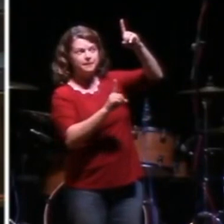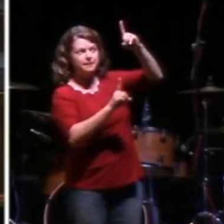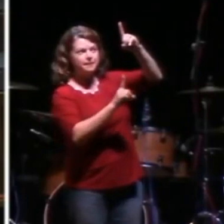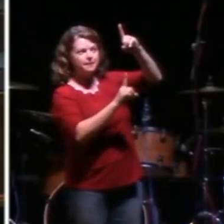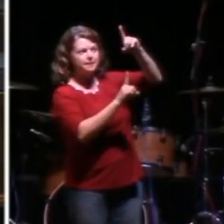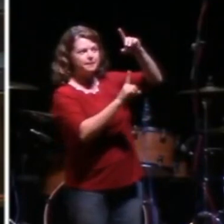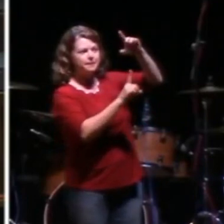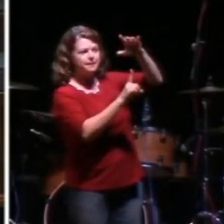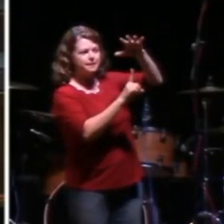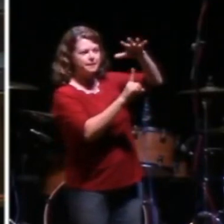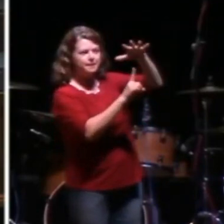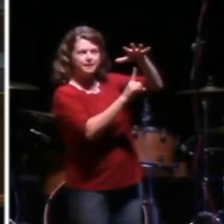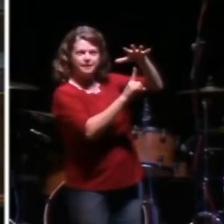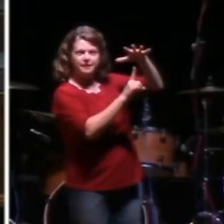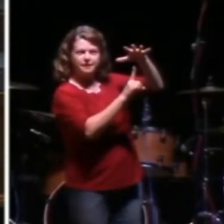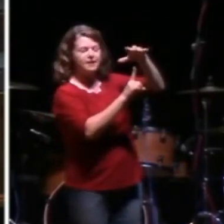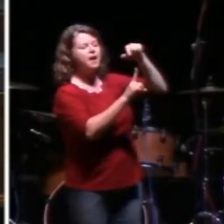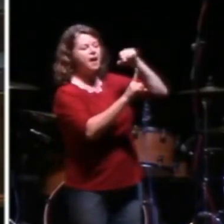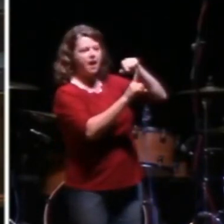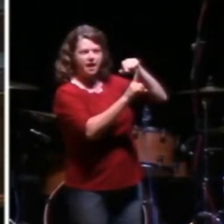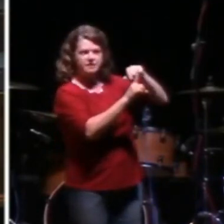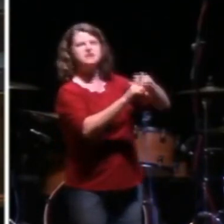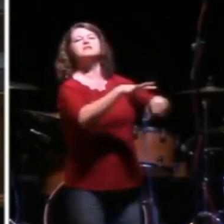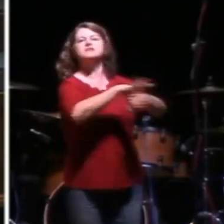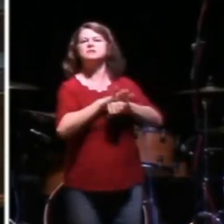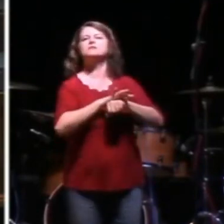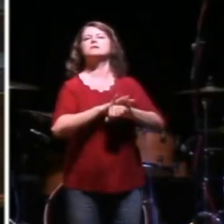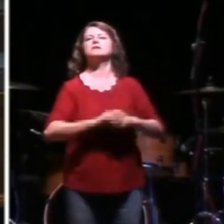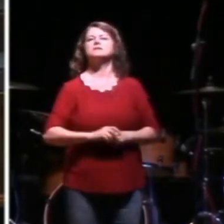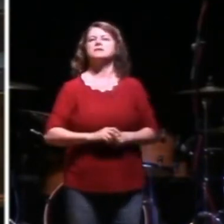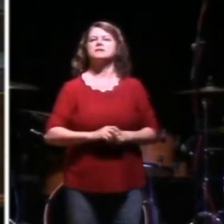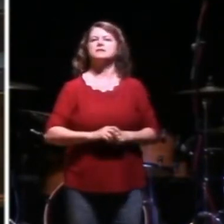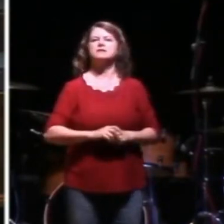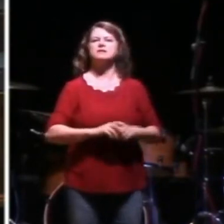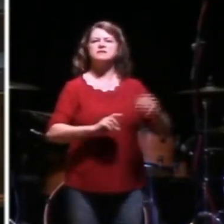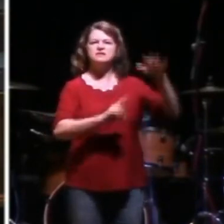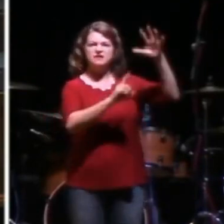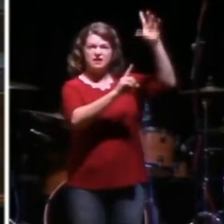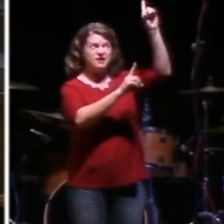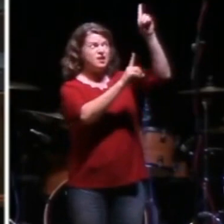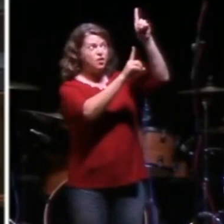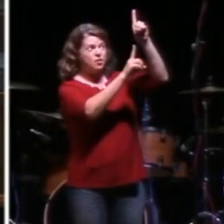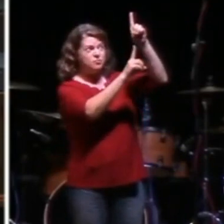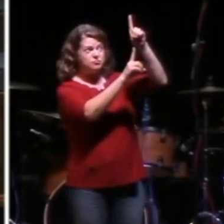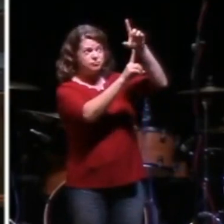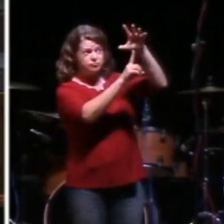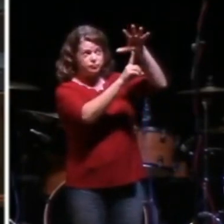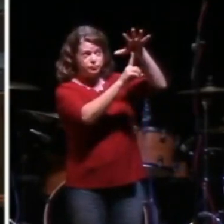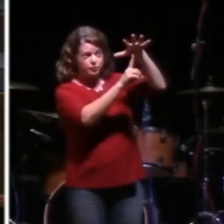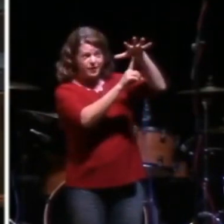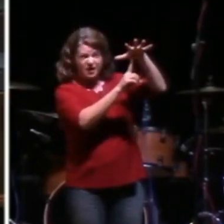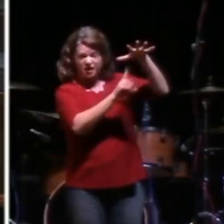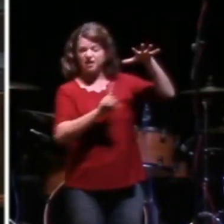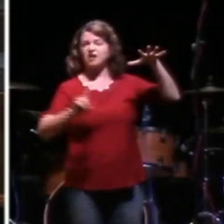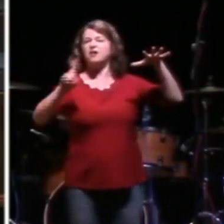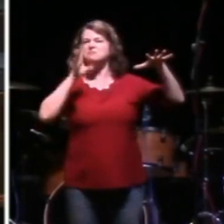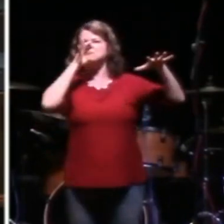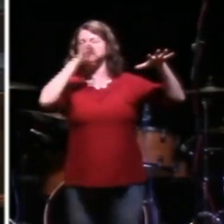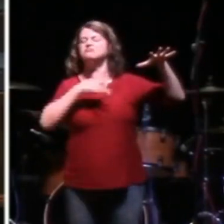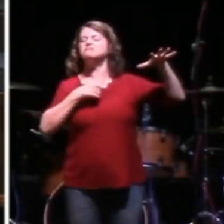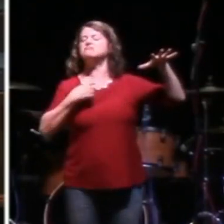ter no seu o seu lugar de refúgio o senhor é o meu refúgio a minha fortaleza e nele confiarei